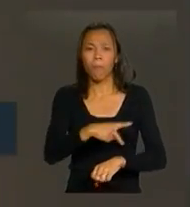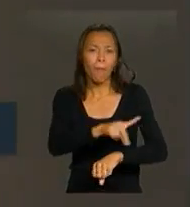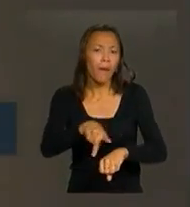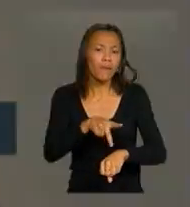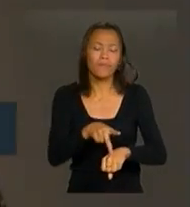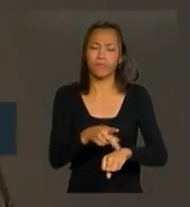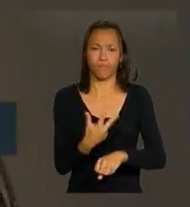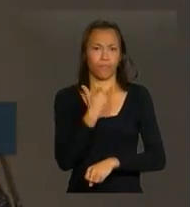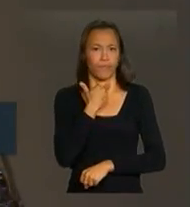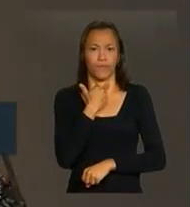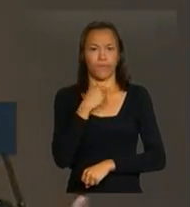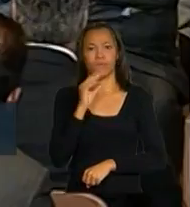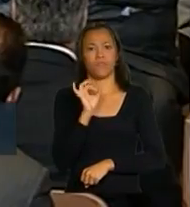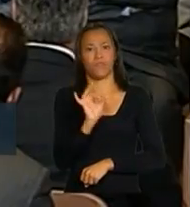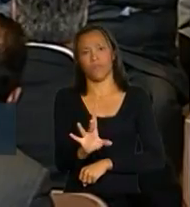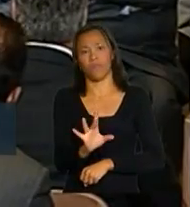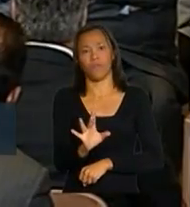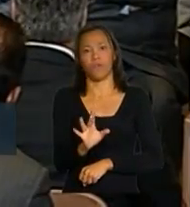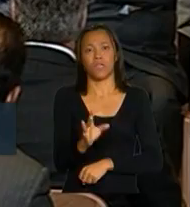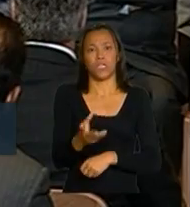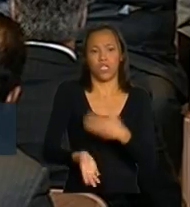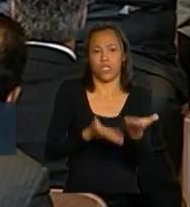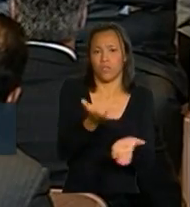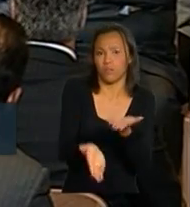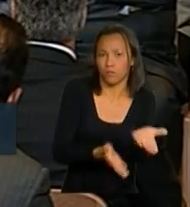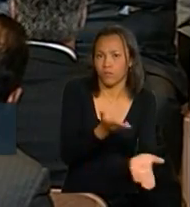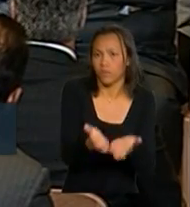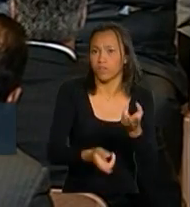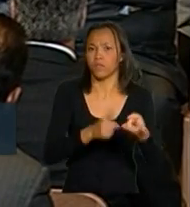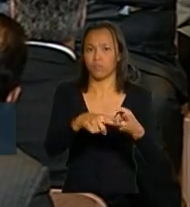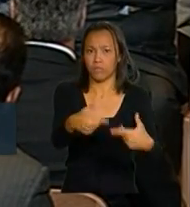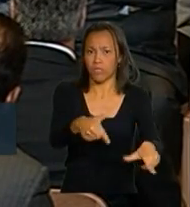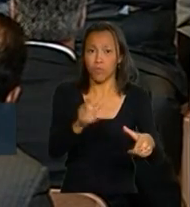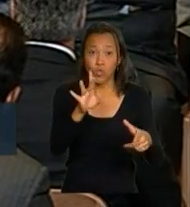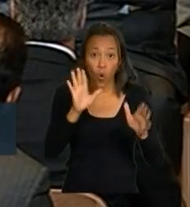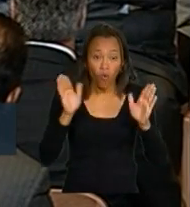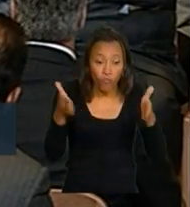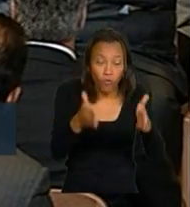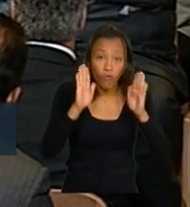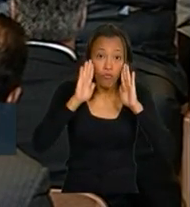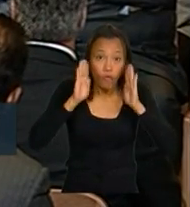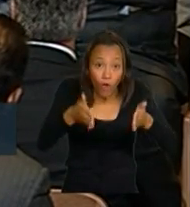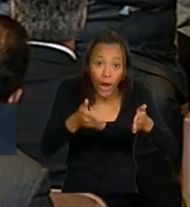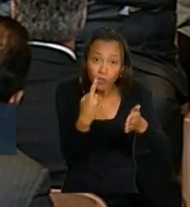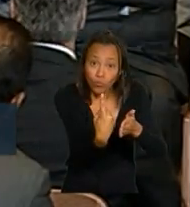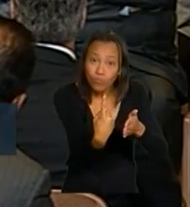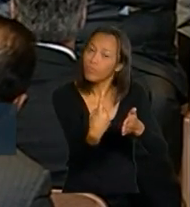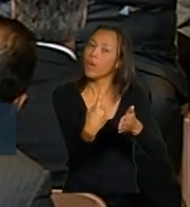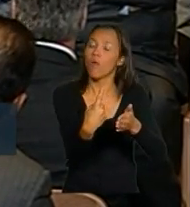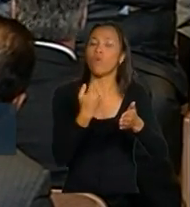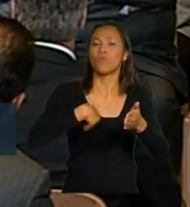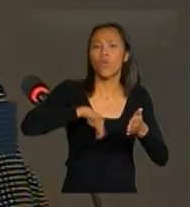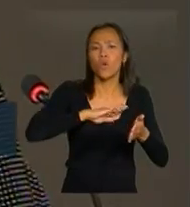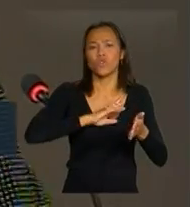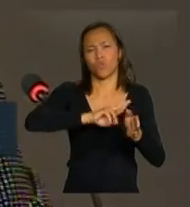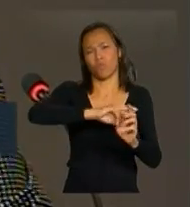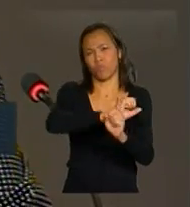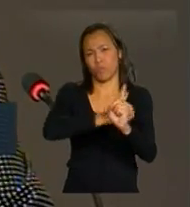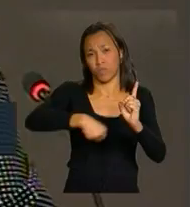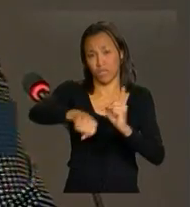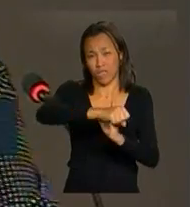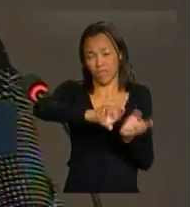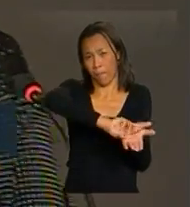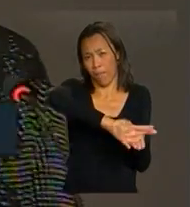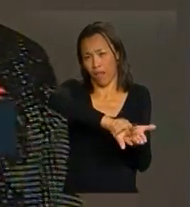será um país ou de serviços ou um país só de um setor. Nós somos uma sociedade complexa. E